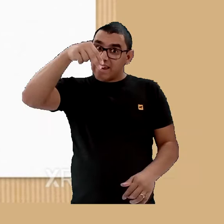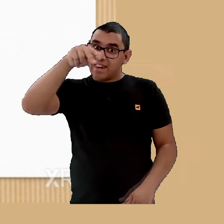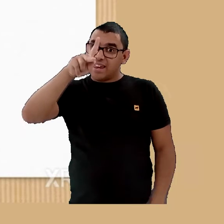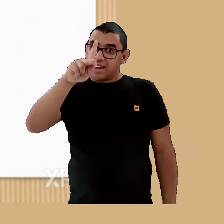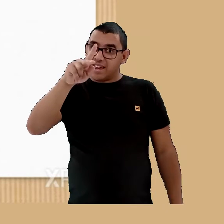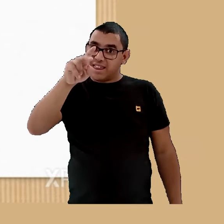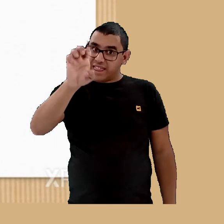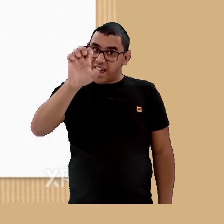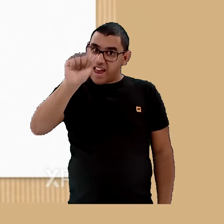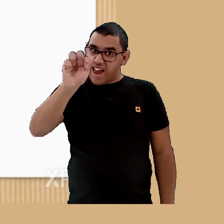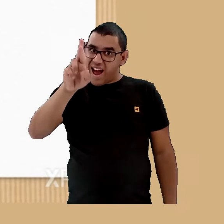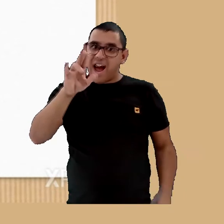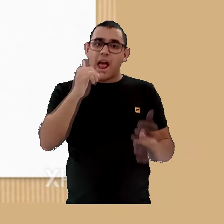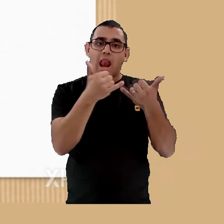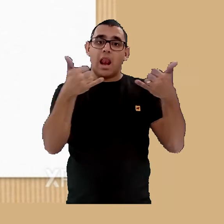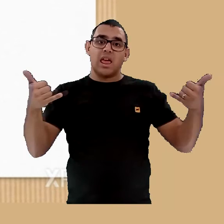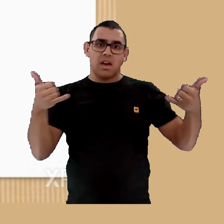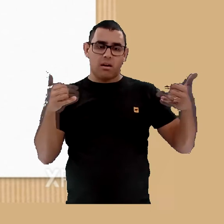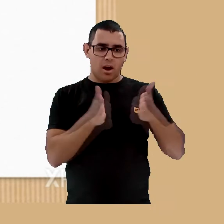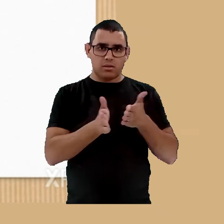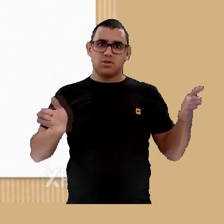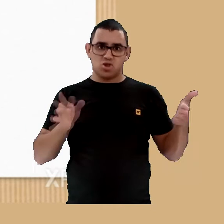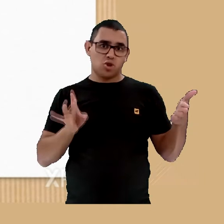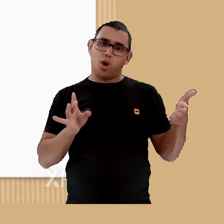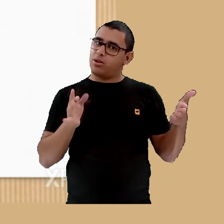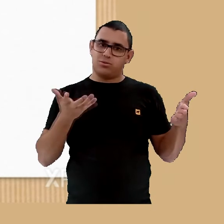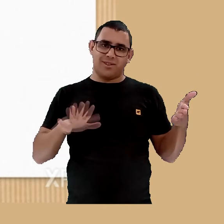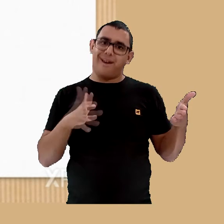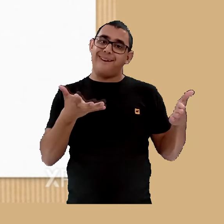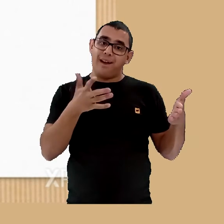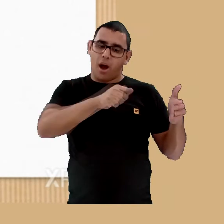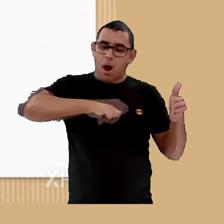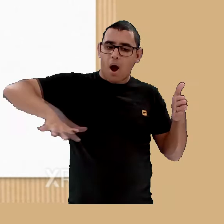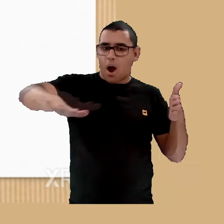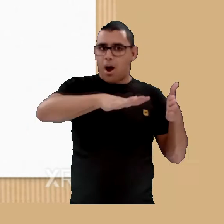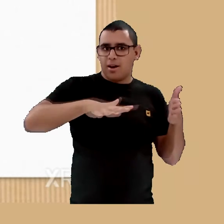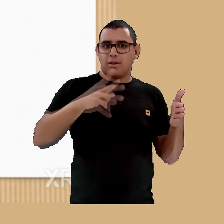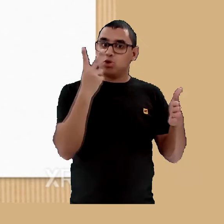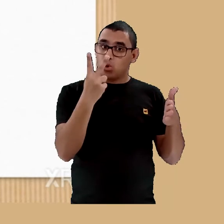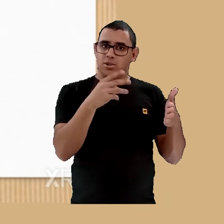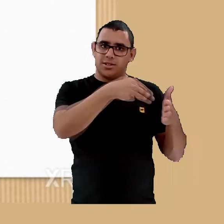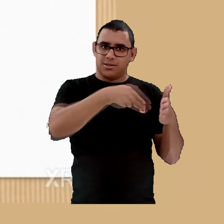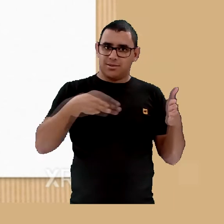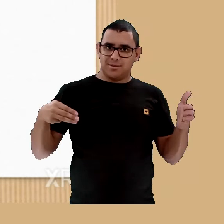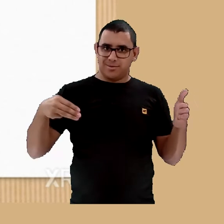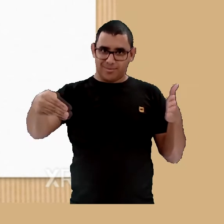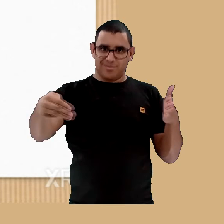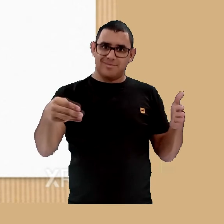0,03, se vocês observarem, está multiplicando todos os fatores